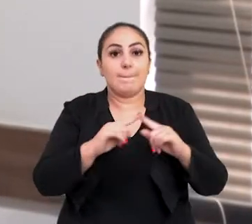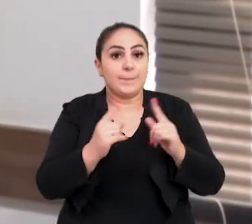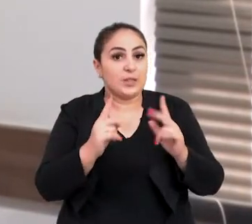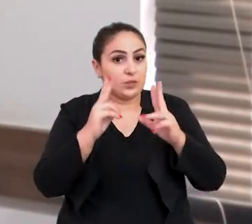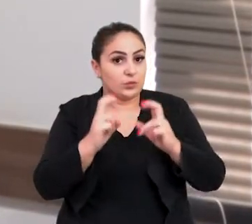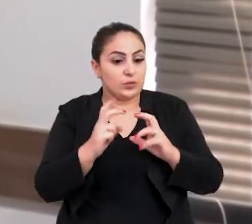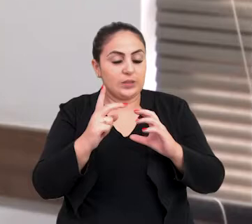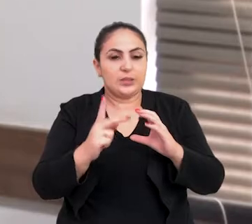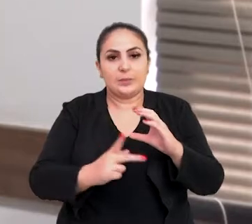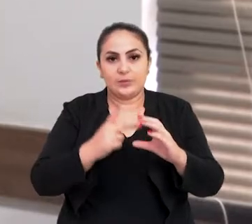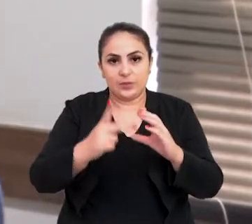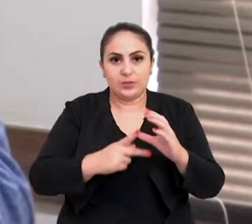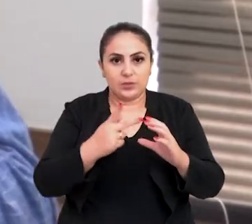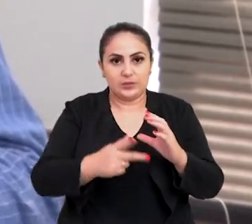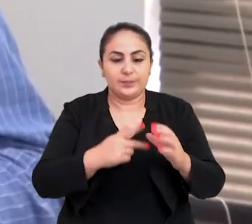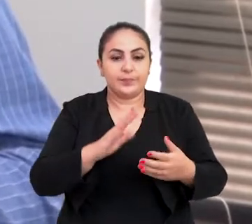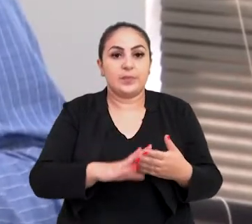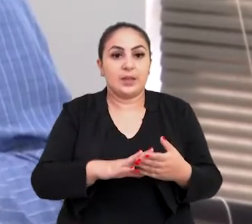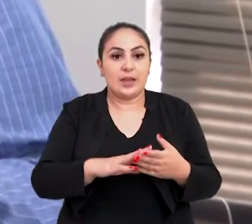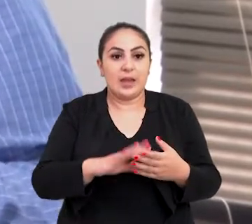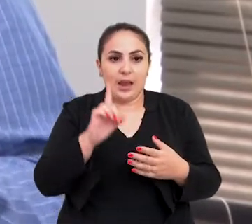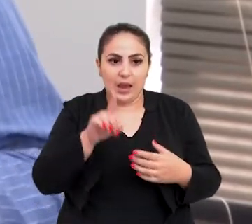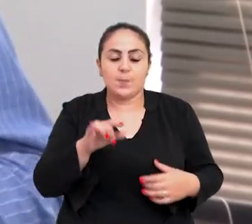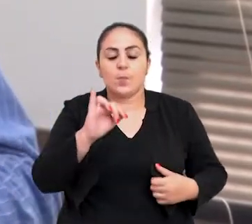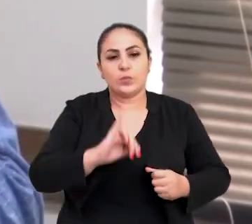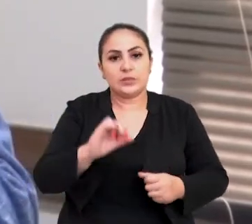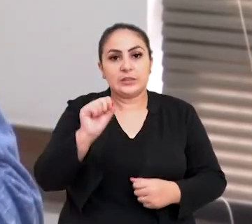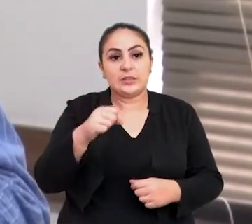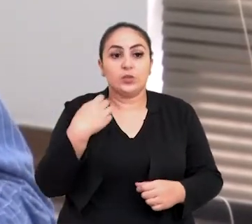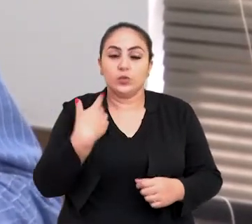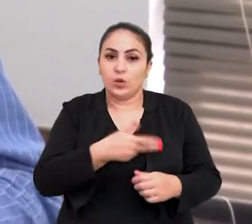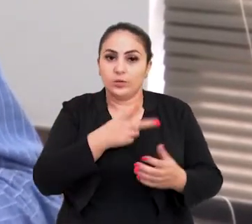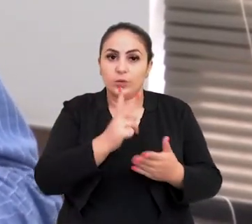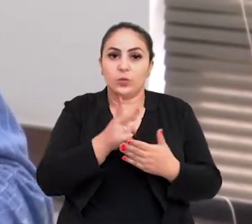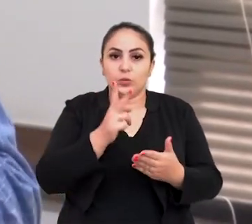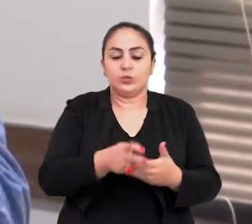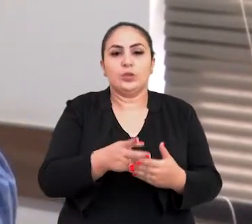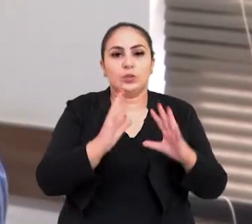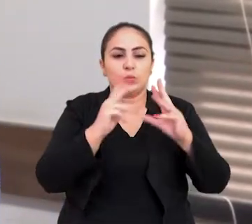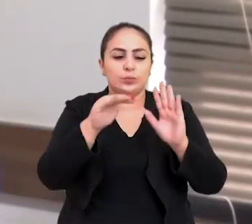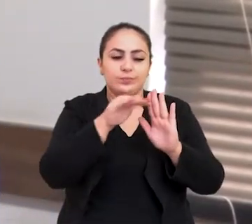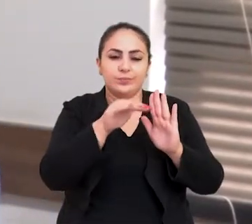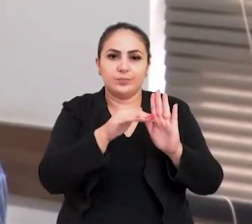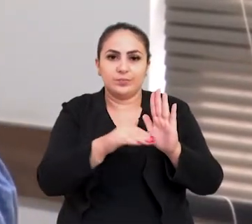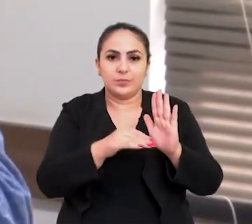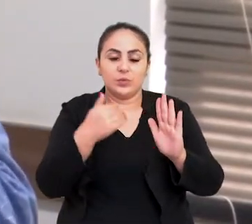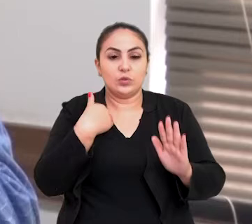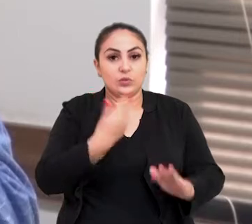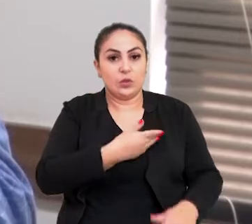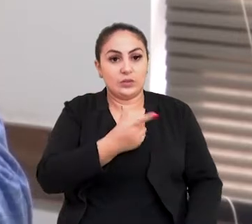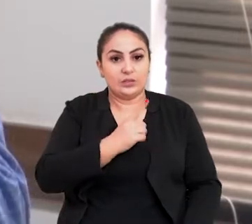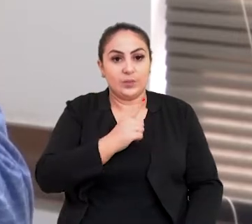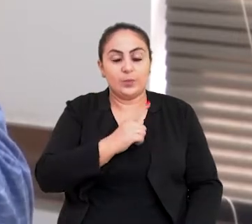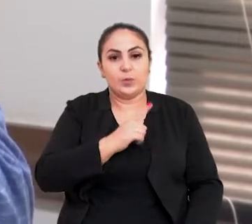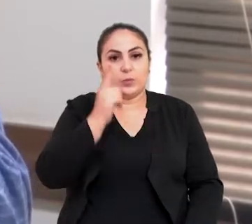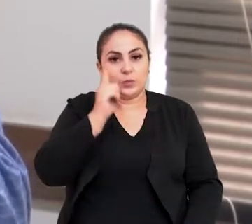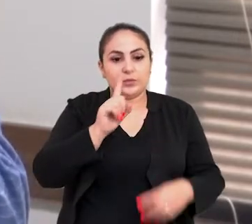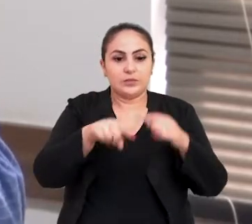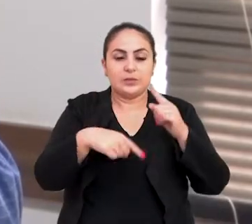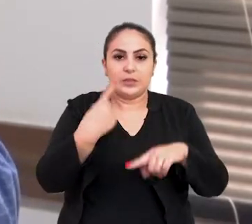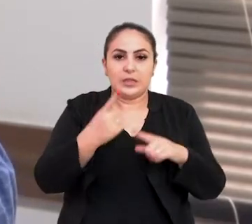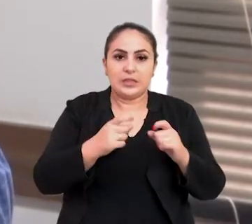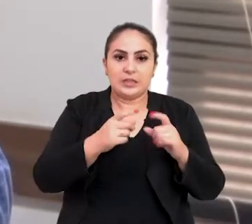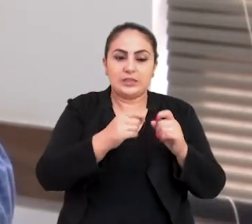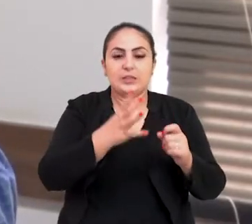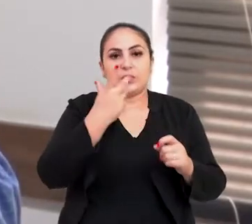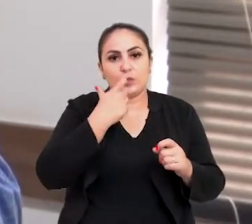emancipação. A questão da Câmara Municipal de Vereadores, ela é importante, nós vamos continuar com as pautas que nós temos na questão do combate